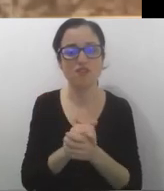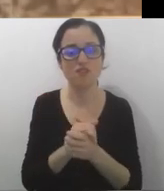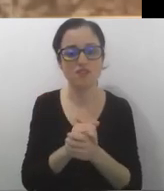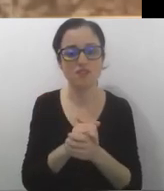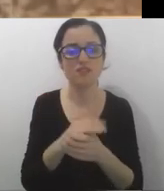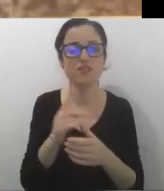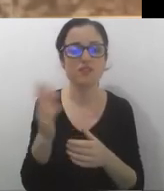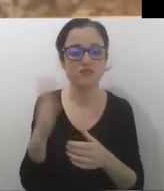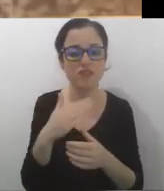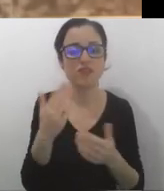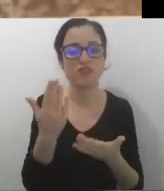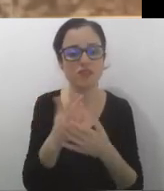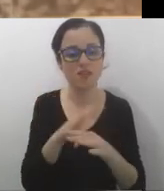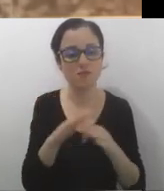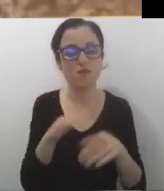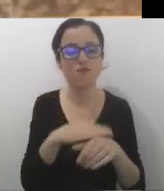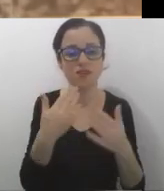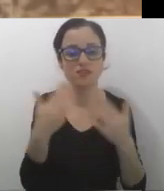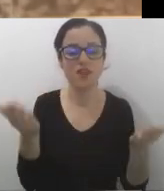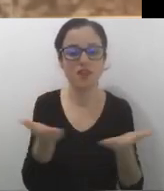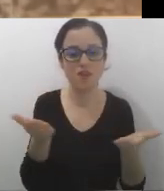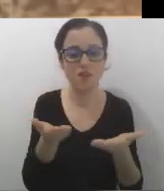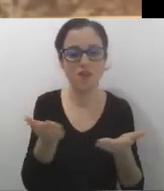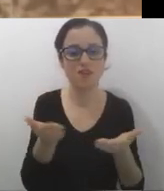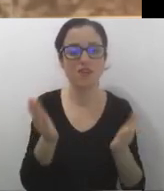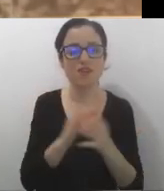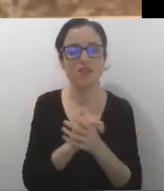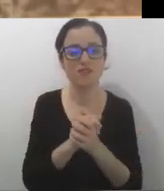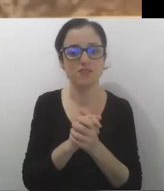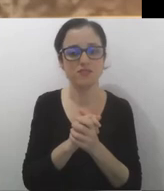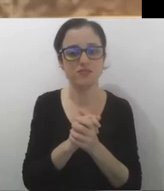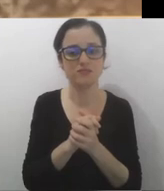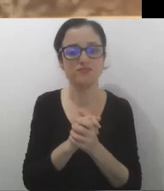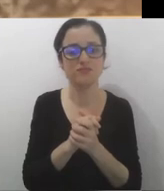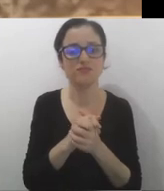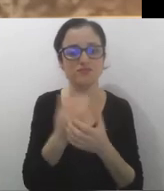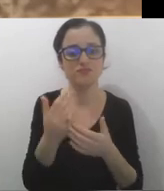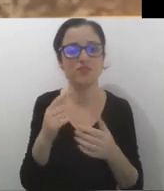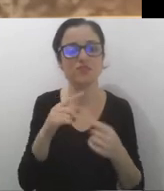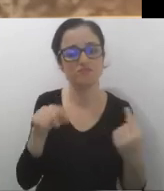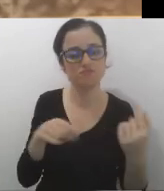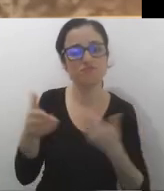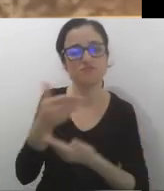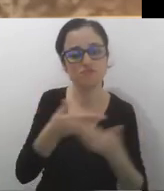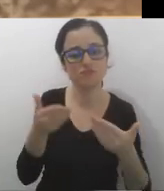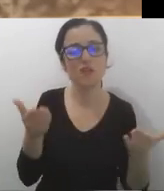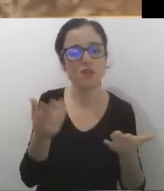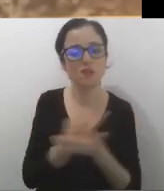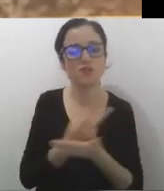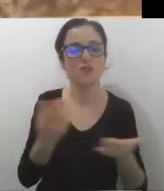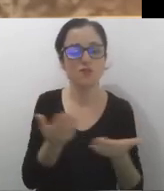esse ciclo que aconteceu hoje. Muito obrigada a todo mundo que participou, que nos